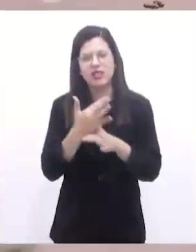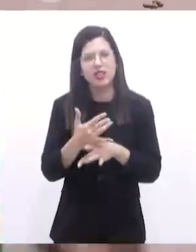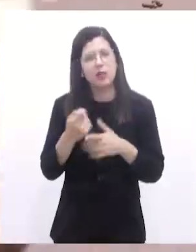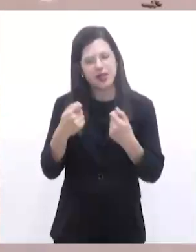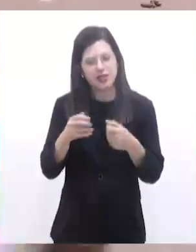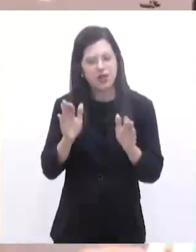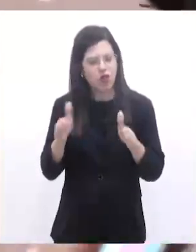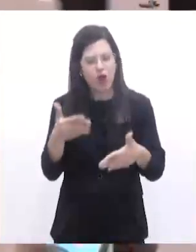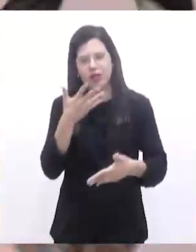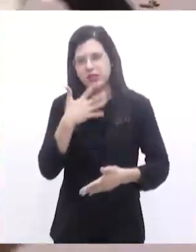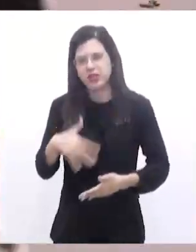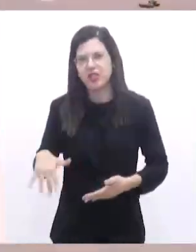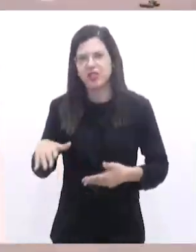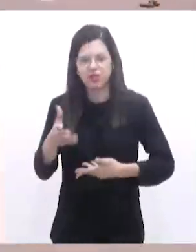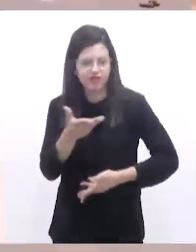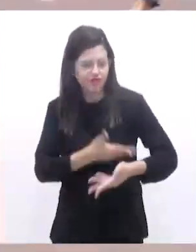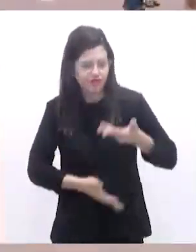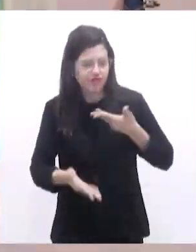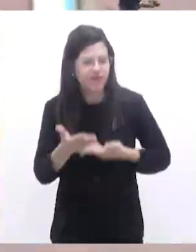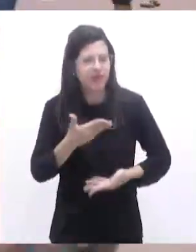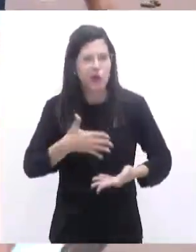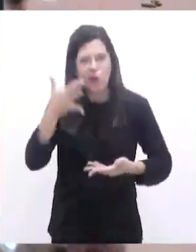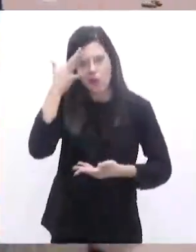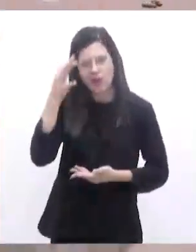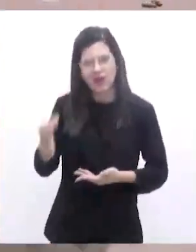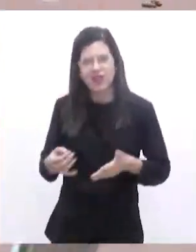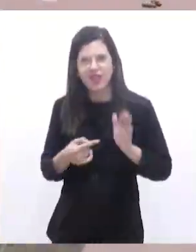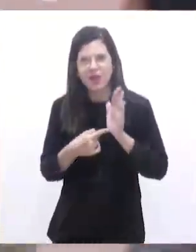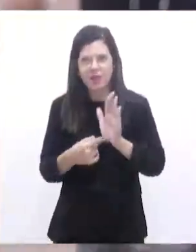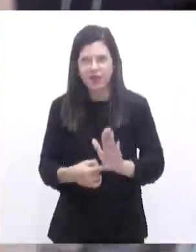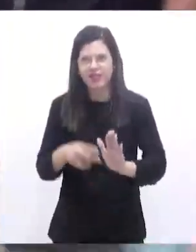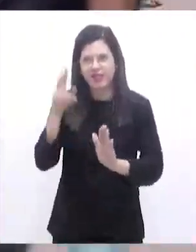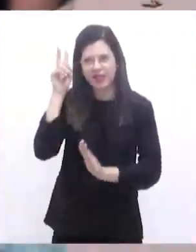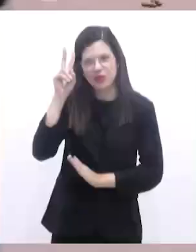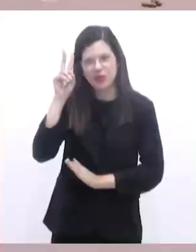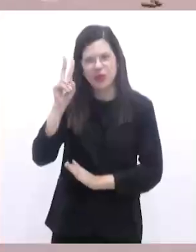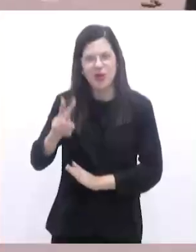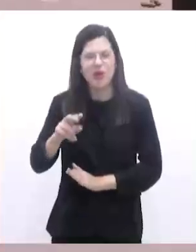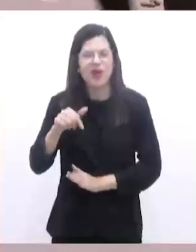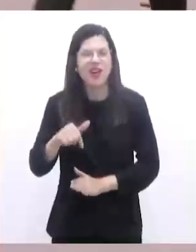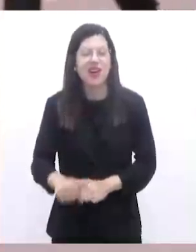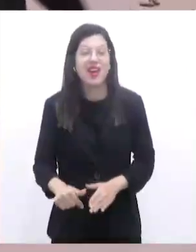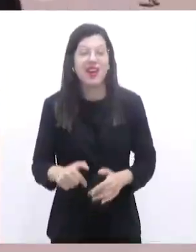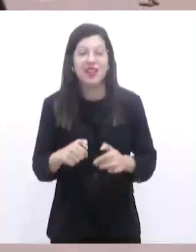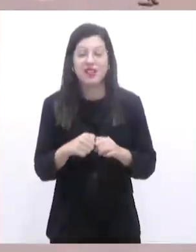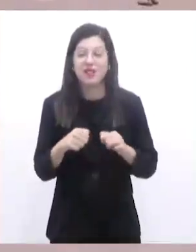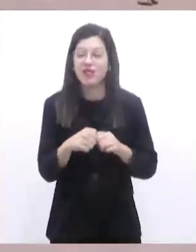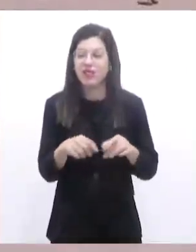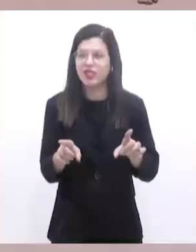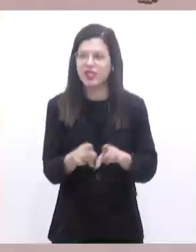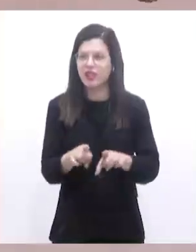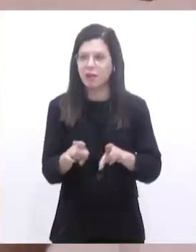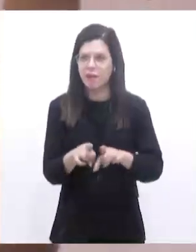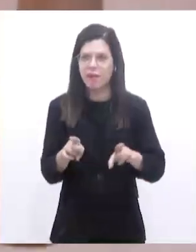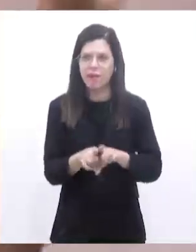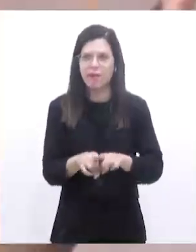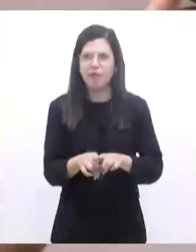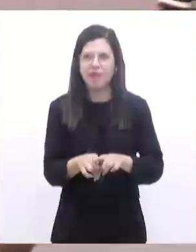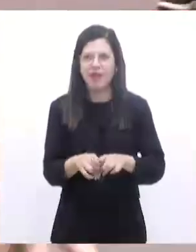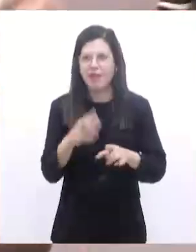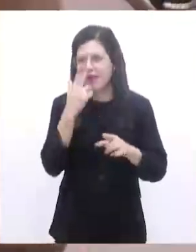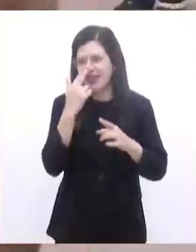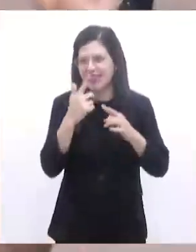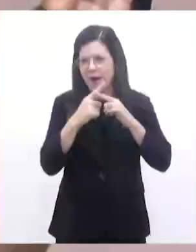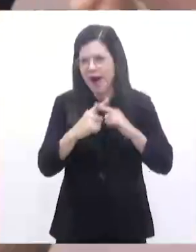gente pôde trocar com eles, entender o olhar deles e apresentar um pouquinho da história. E aí dessa vez a gente fez também um